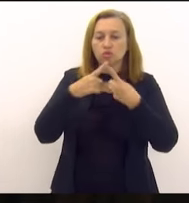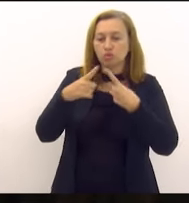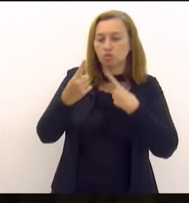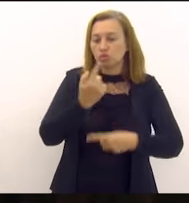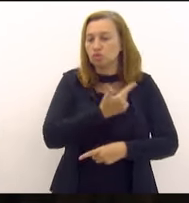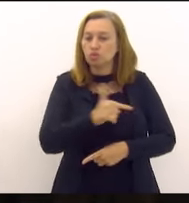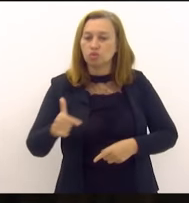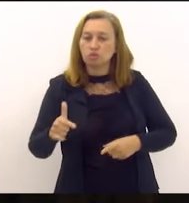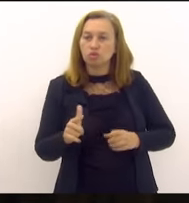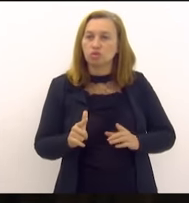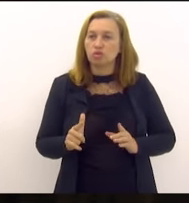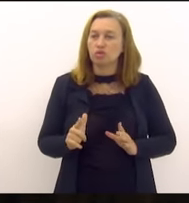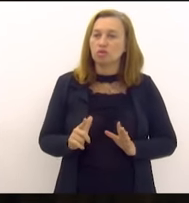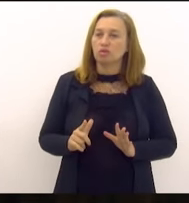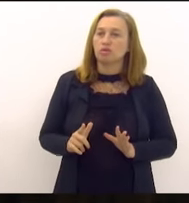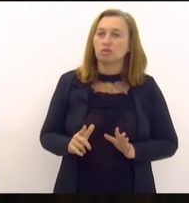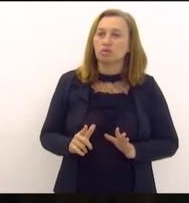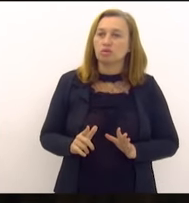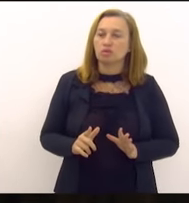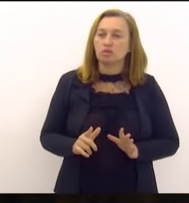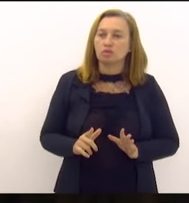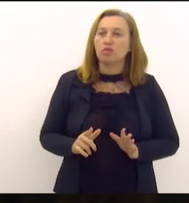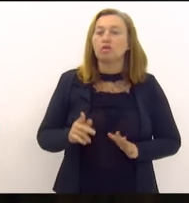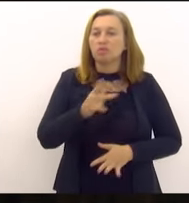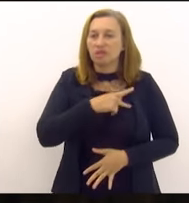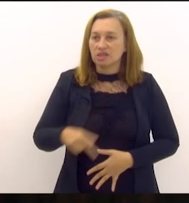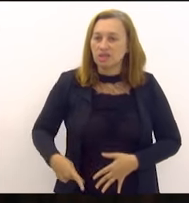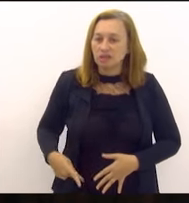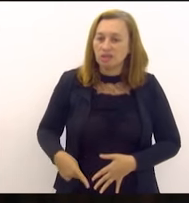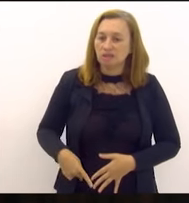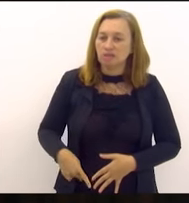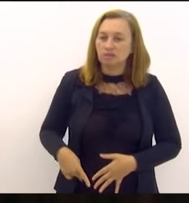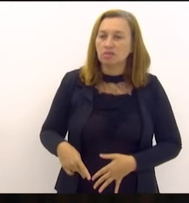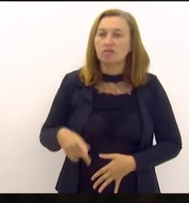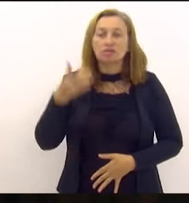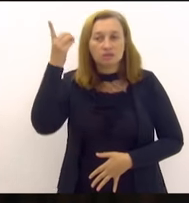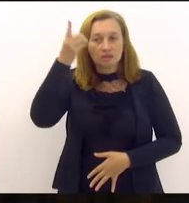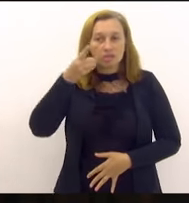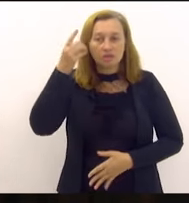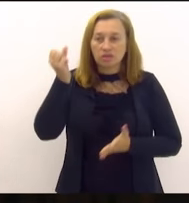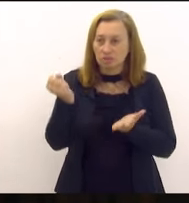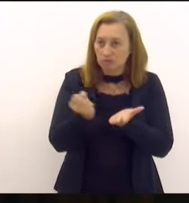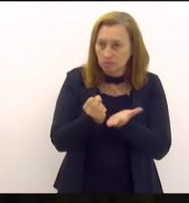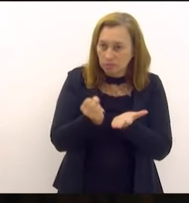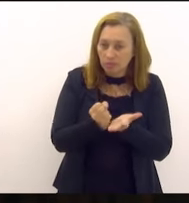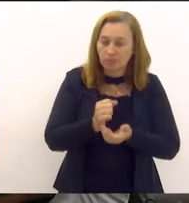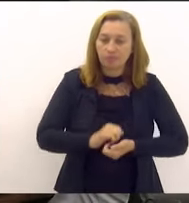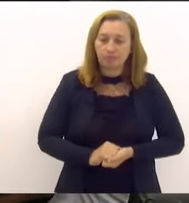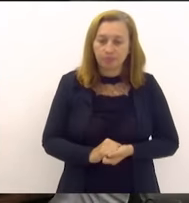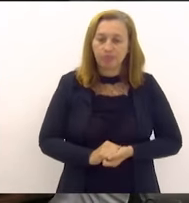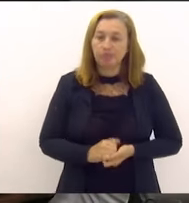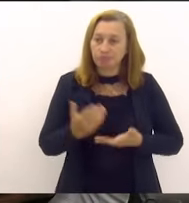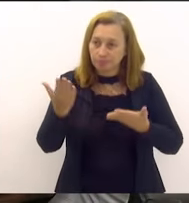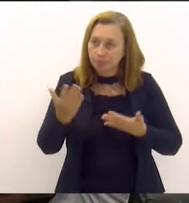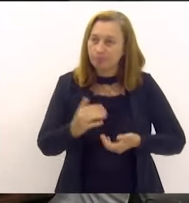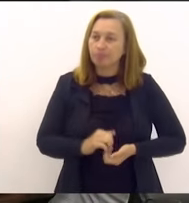quem queira discutir, encerrado. Presidente, por favor. Deputado Samuel Malafaia, por